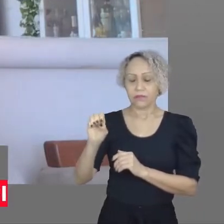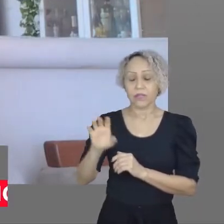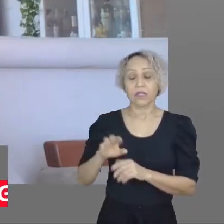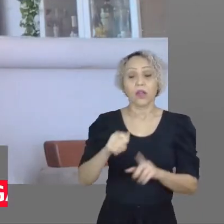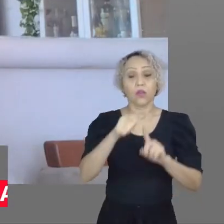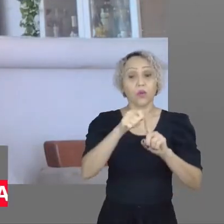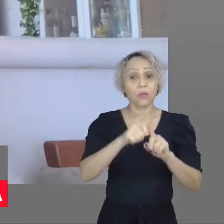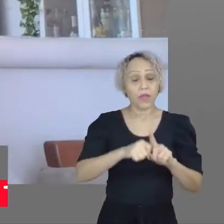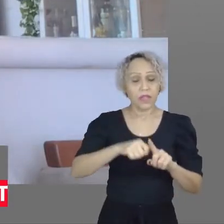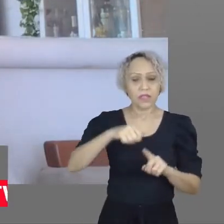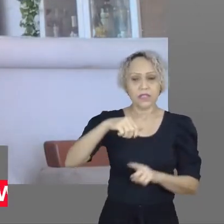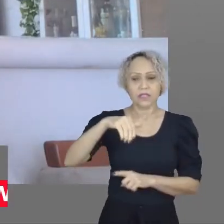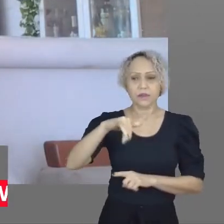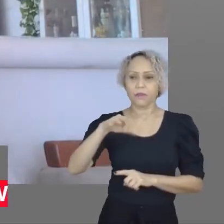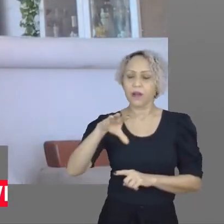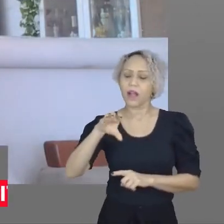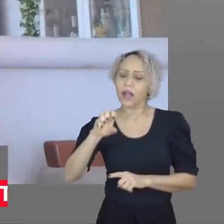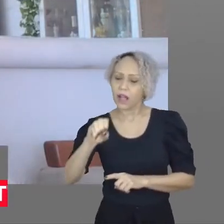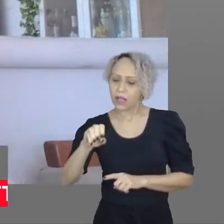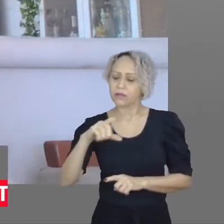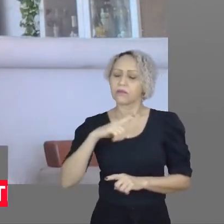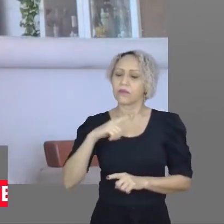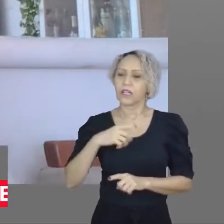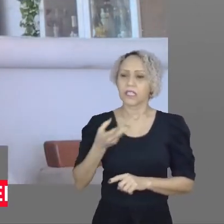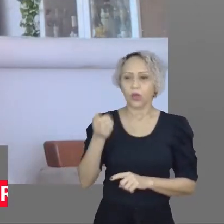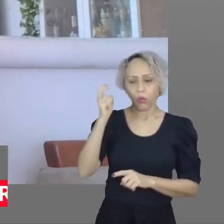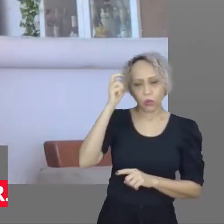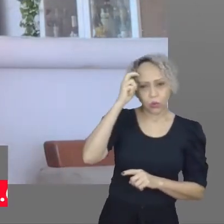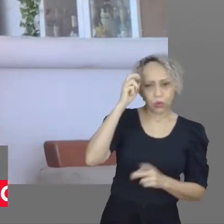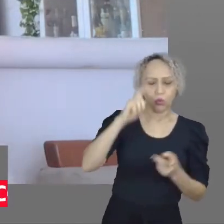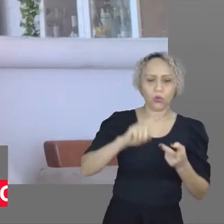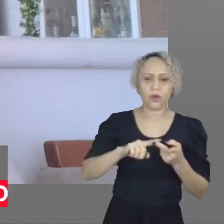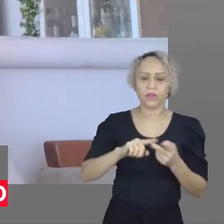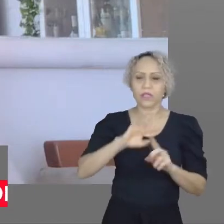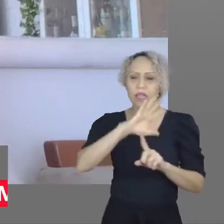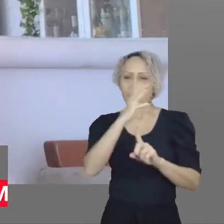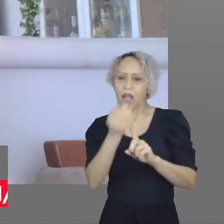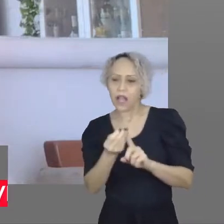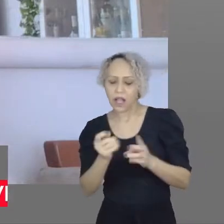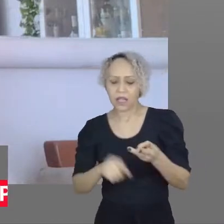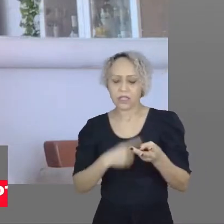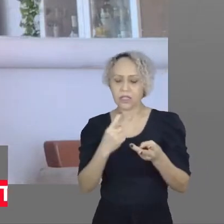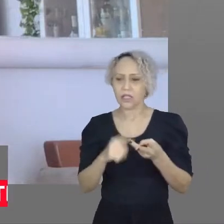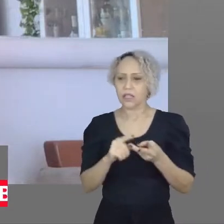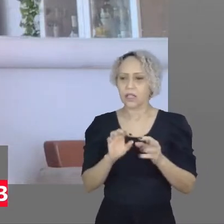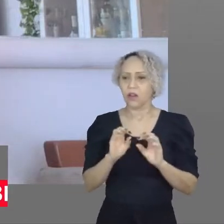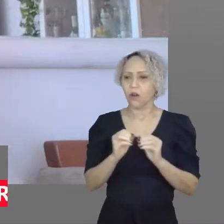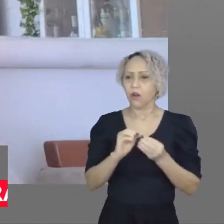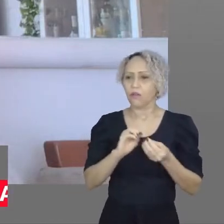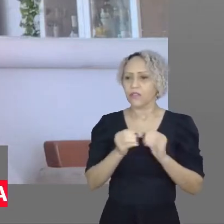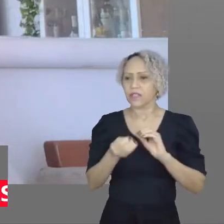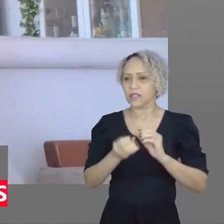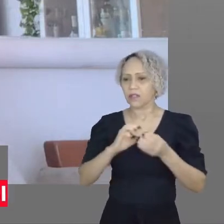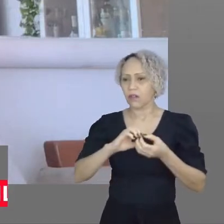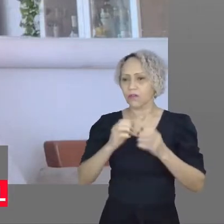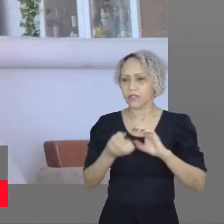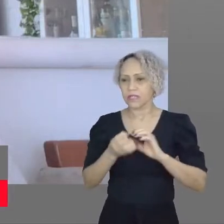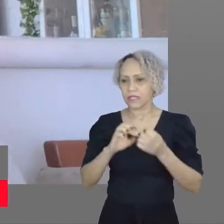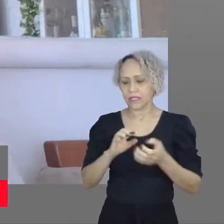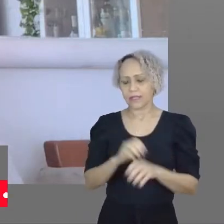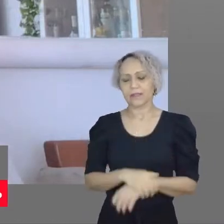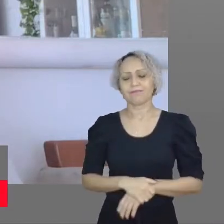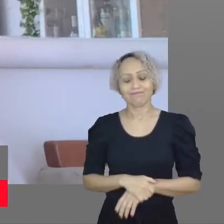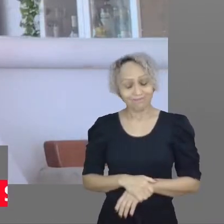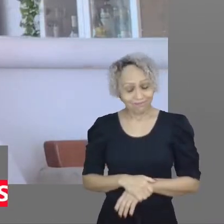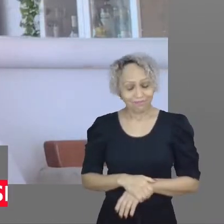território, que vai ter cultura, que vai ter arte, que vai ter oficina. A gente está em contato, inclusive, com as secretarias estaduais no Brasil inteiro,